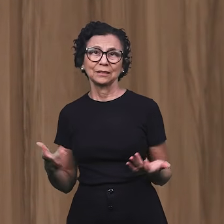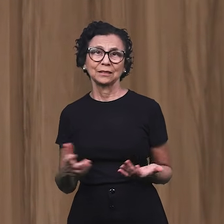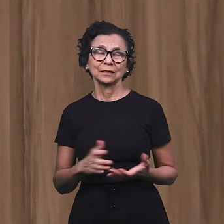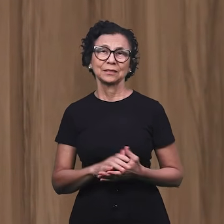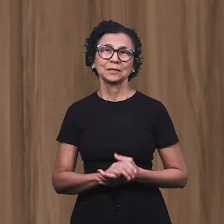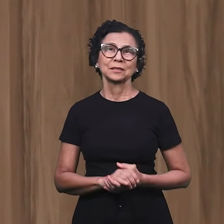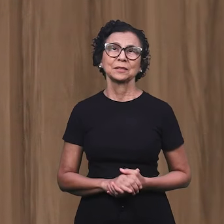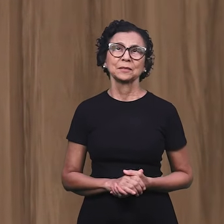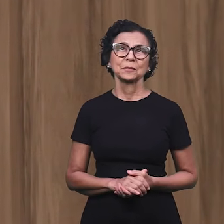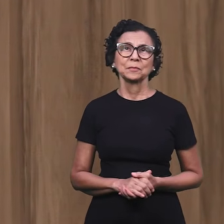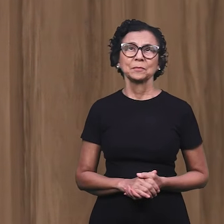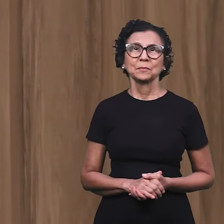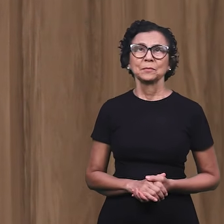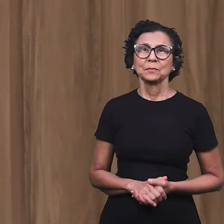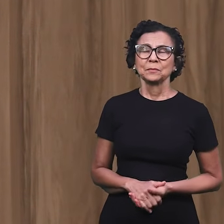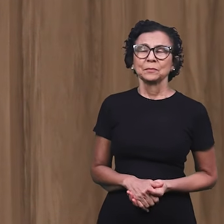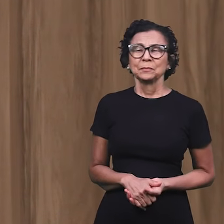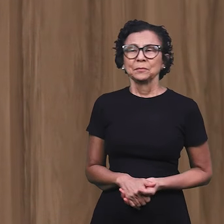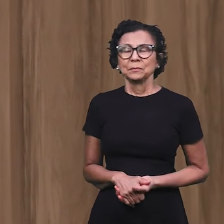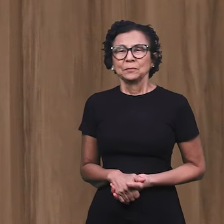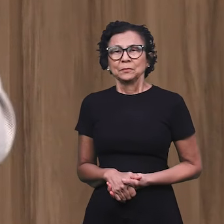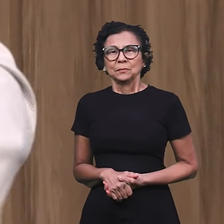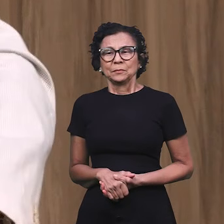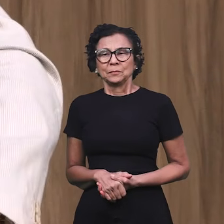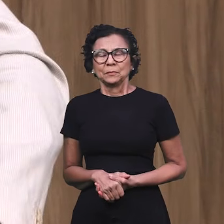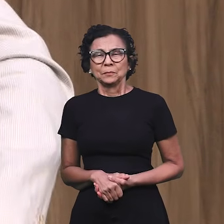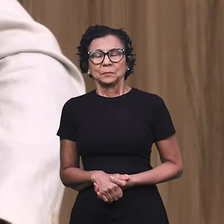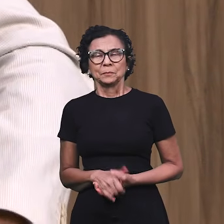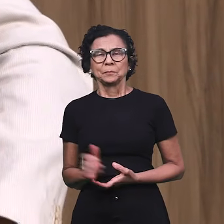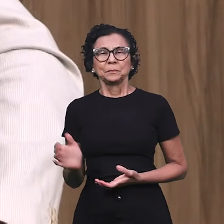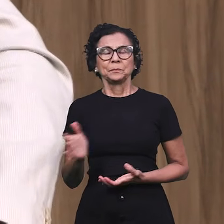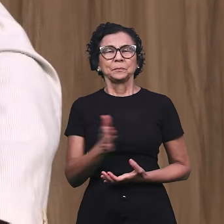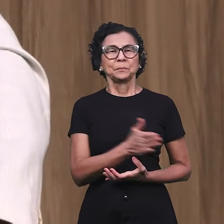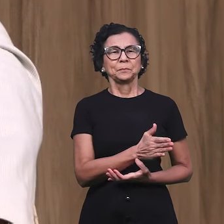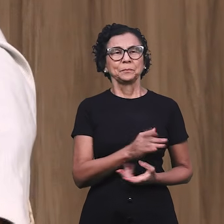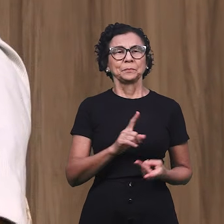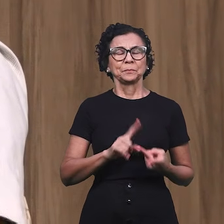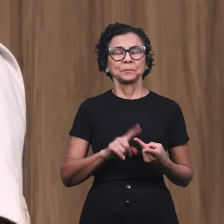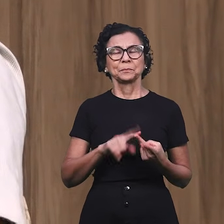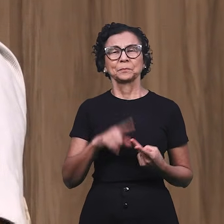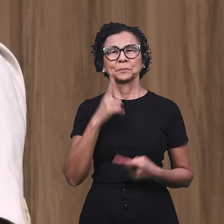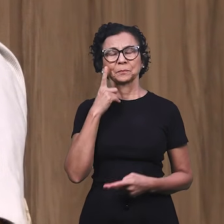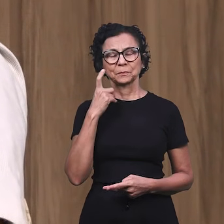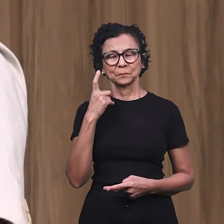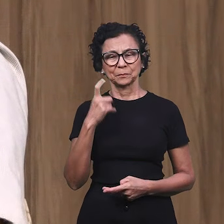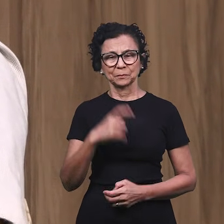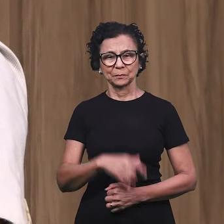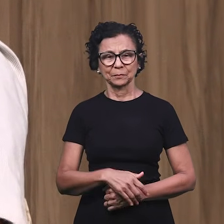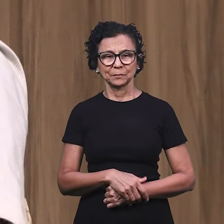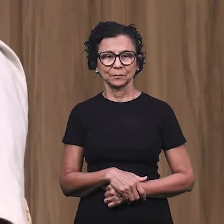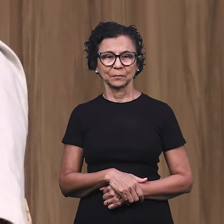fora. Então, esse tema. Um outro ponto muito interessante